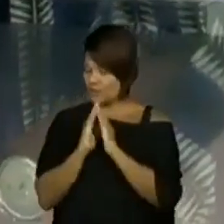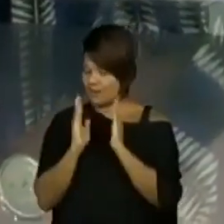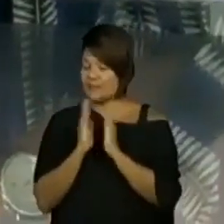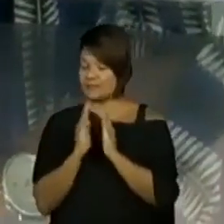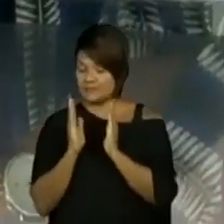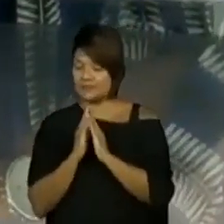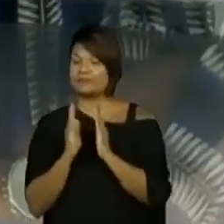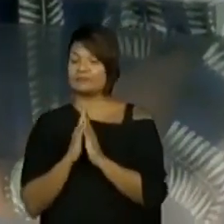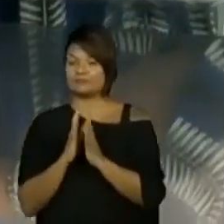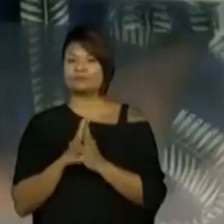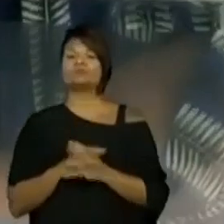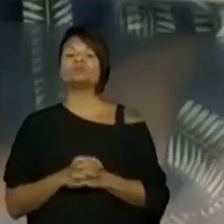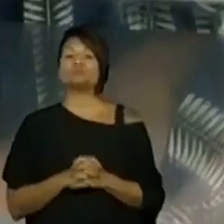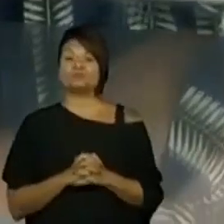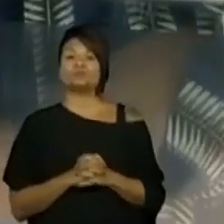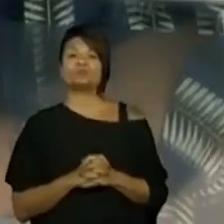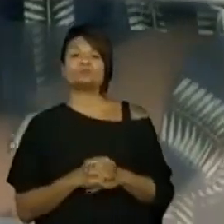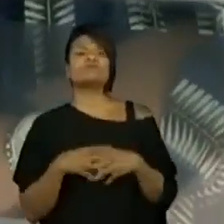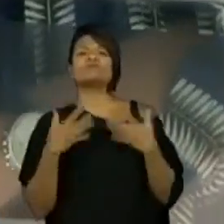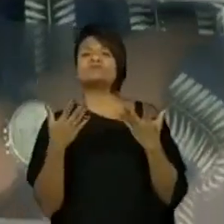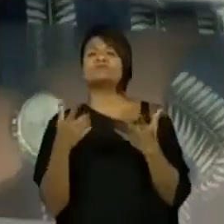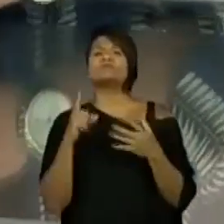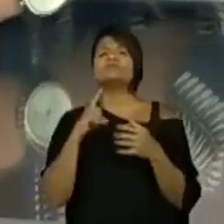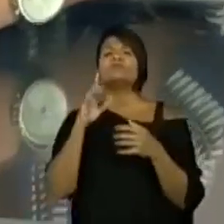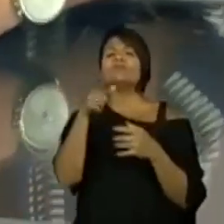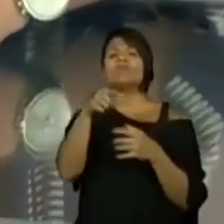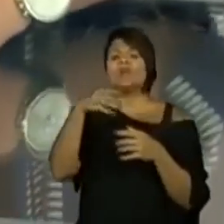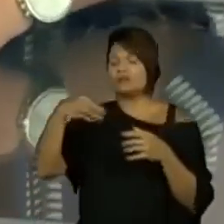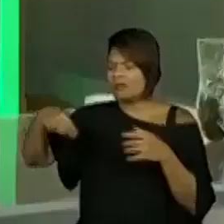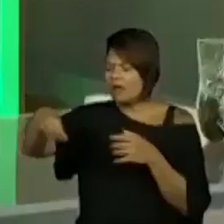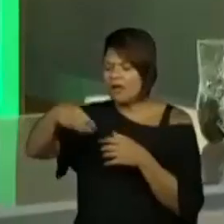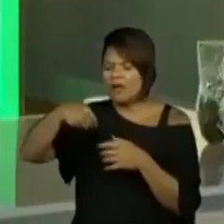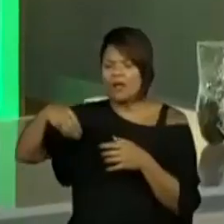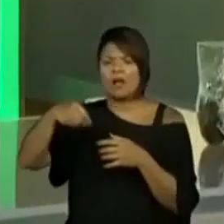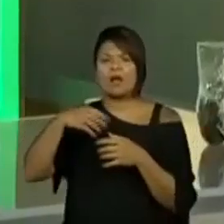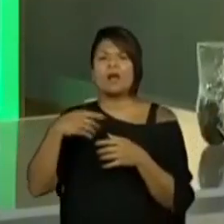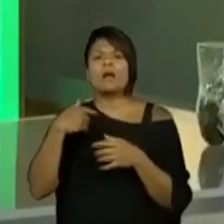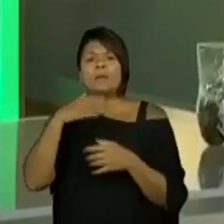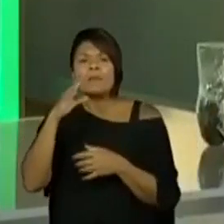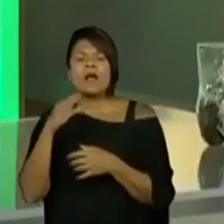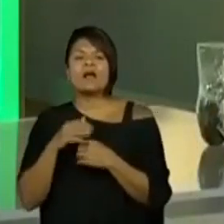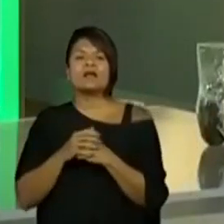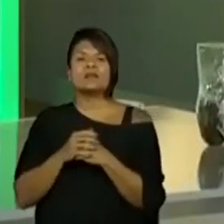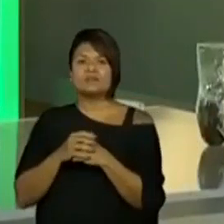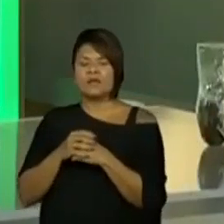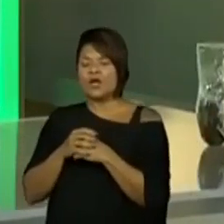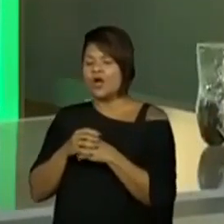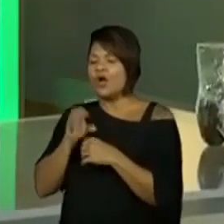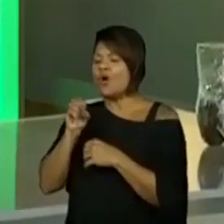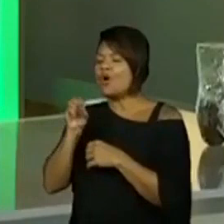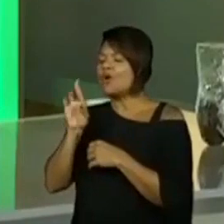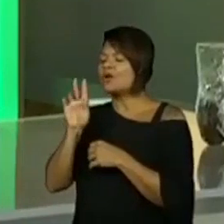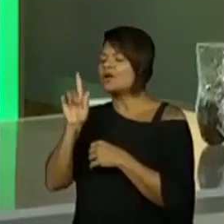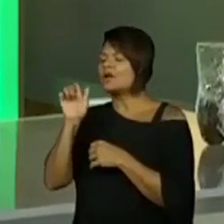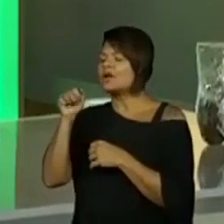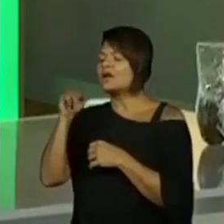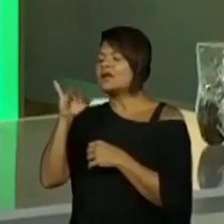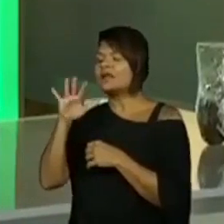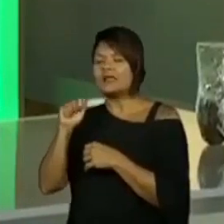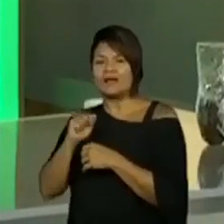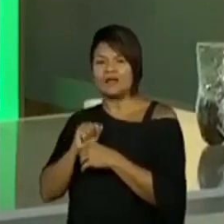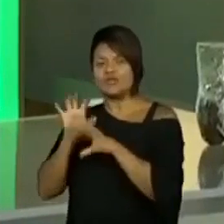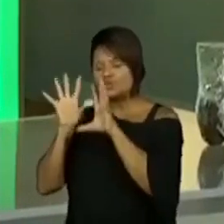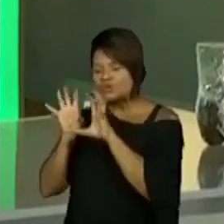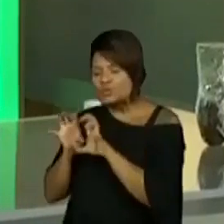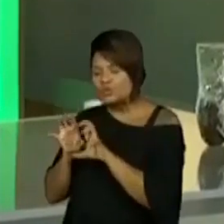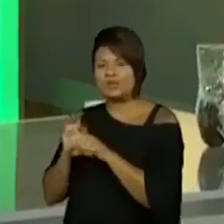bom? Então, terra de jardim, essa terra mais orgânica, mais escura, tá? Porque daí ela vai fornecer